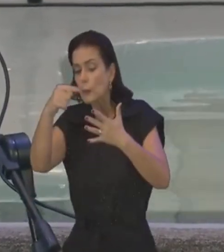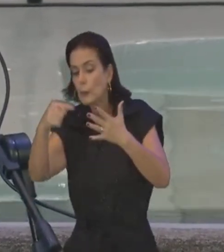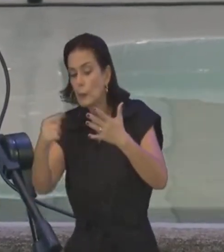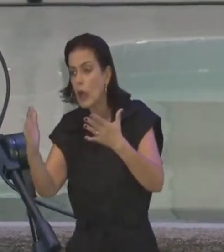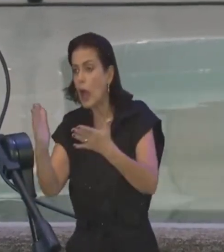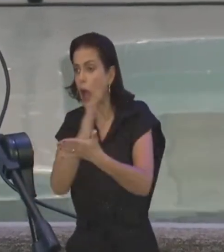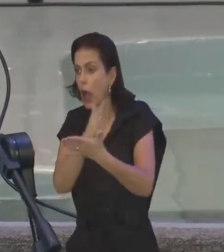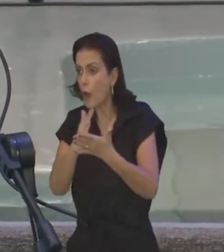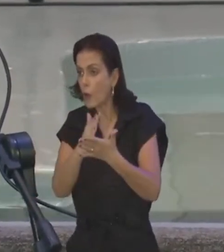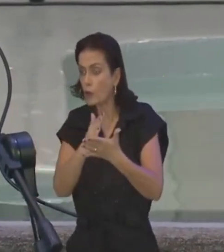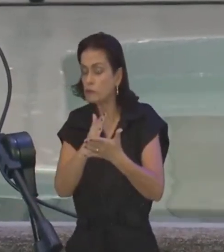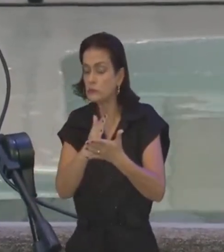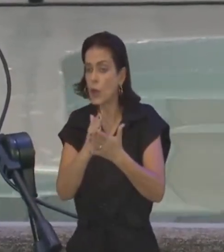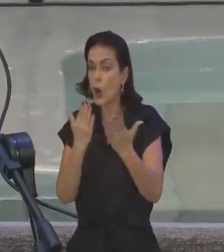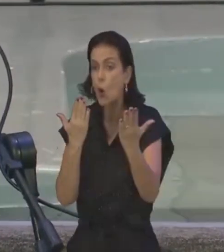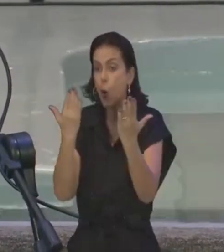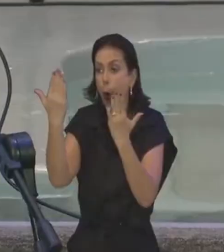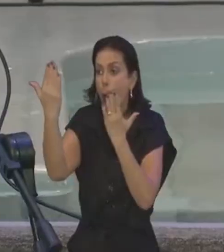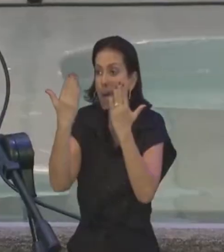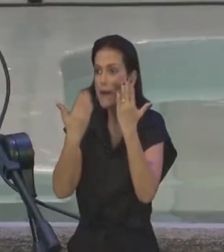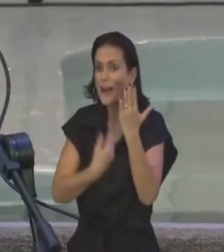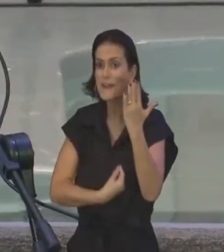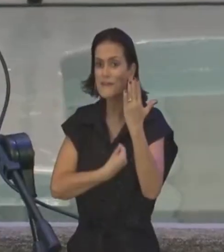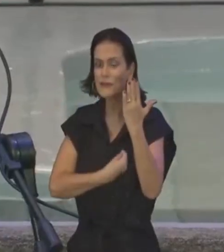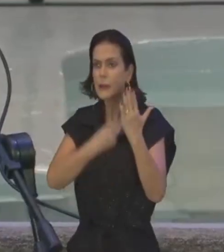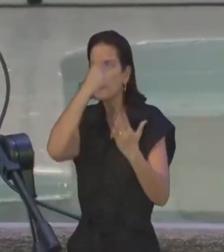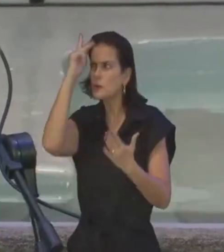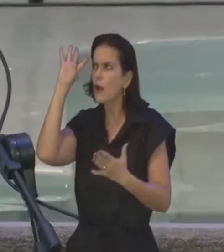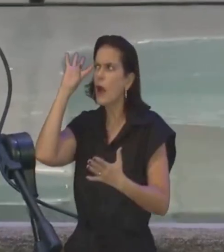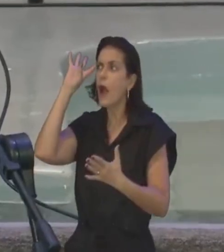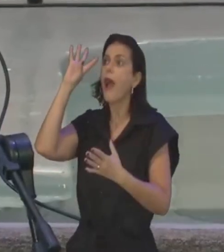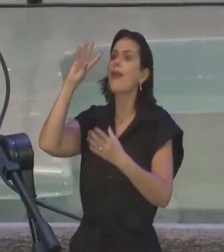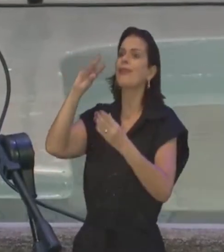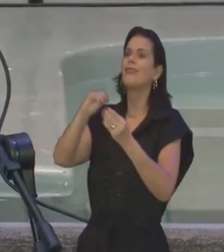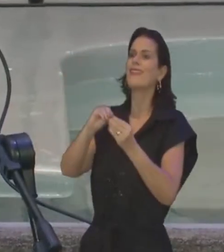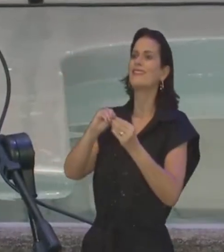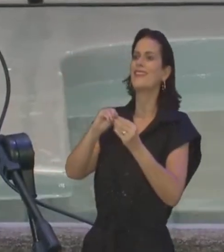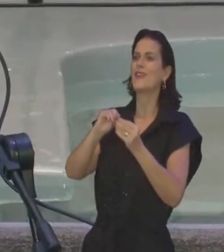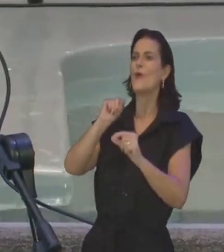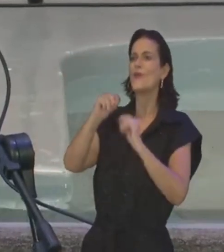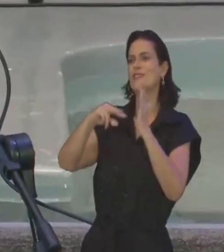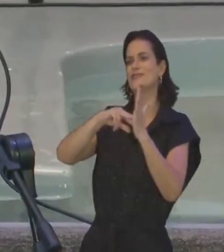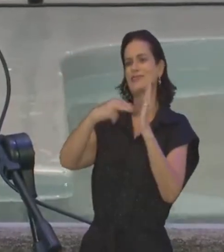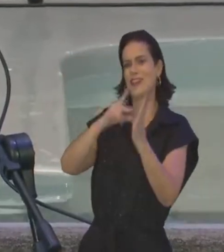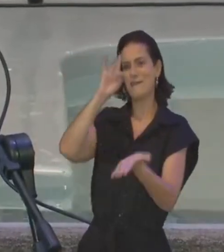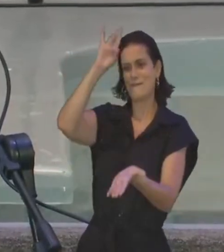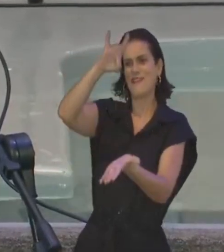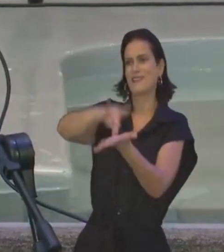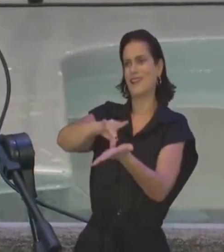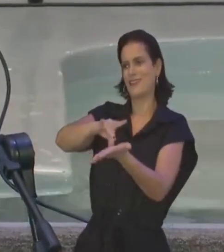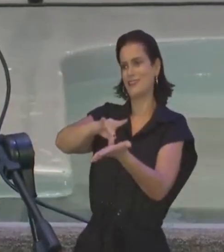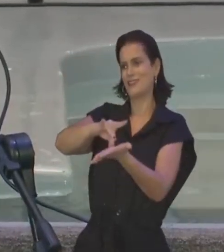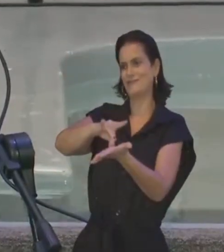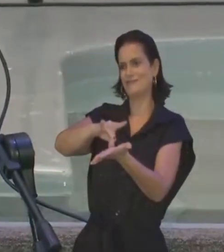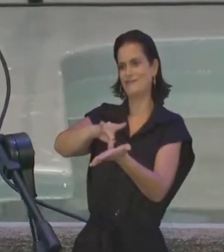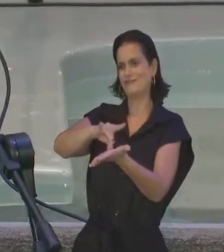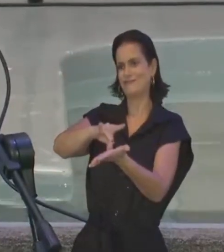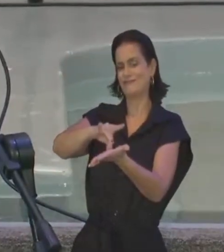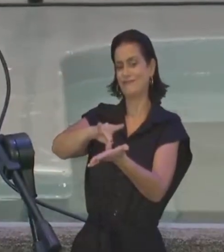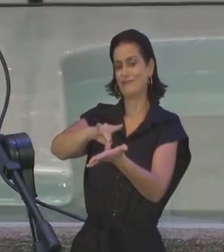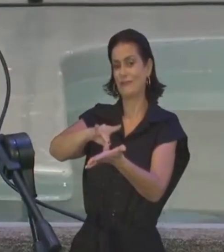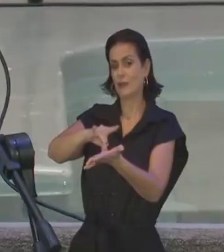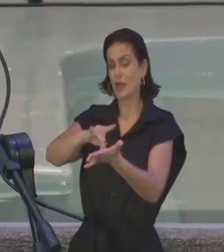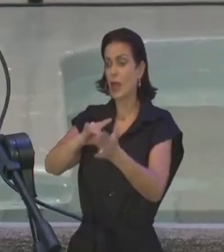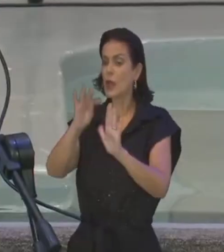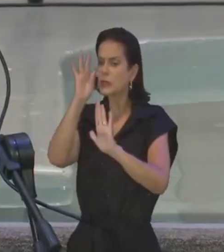elementos do cotidiano para que as pessoas pudessem entender as verdades contidas nesse texto